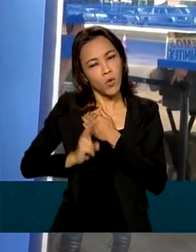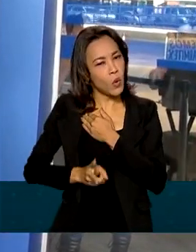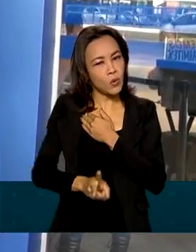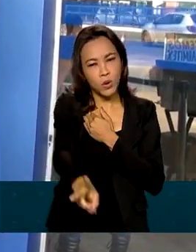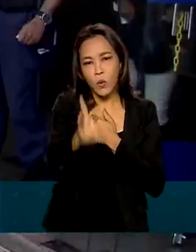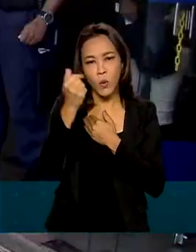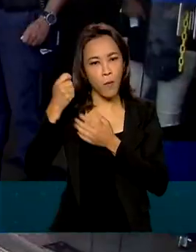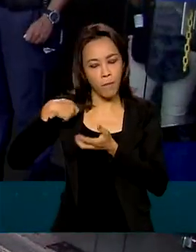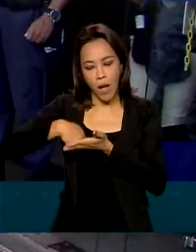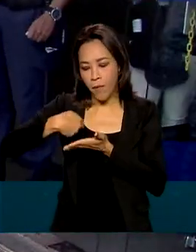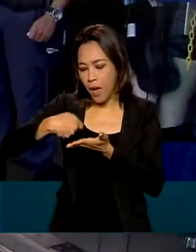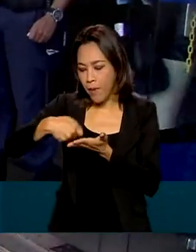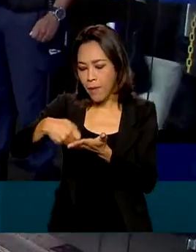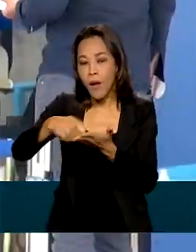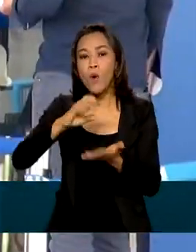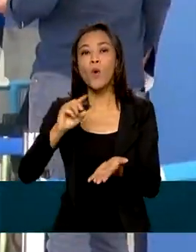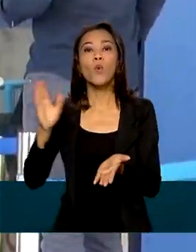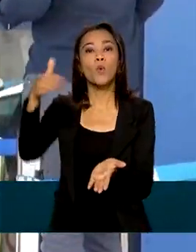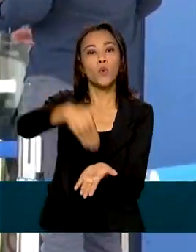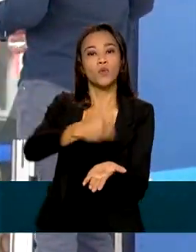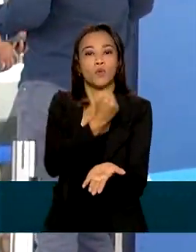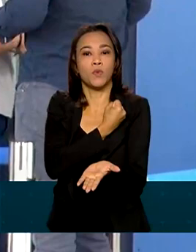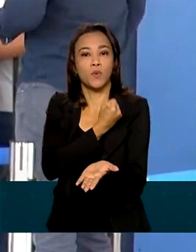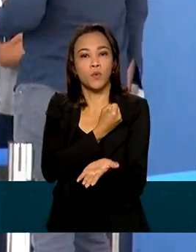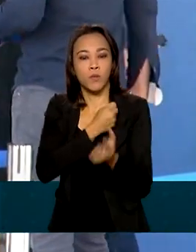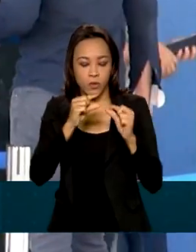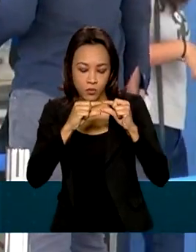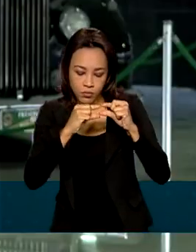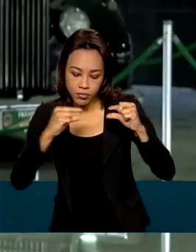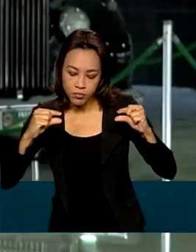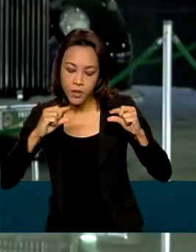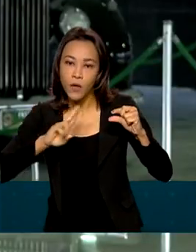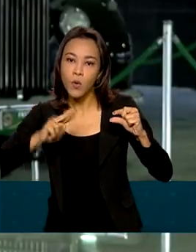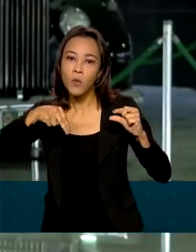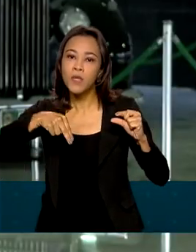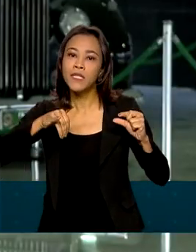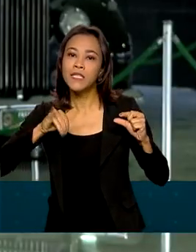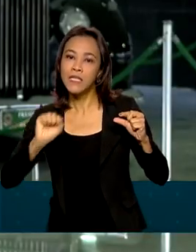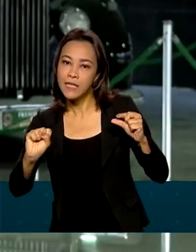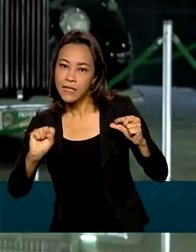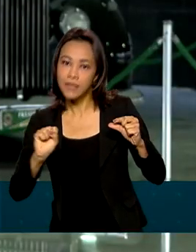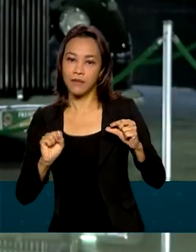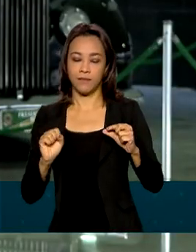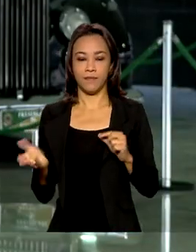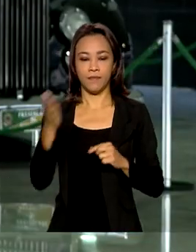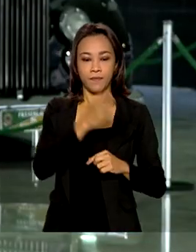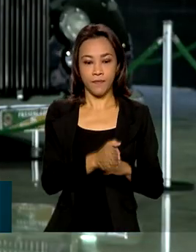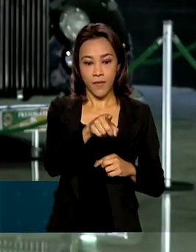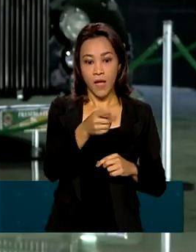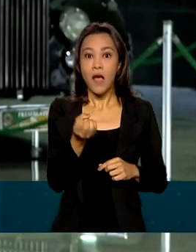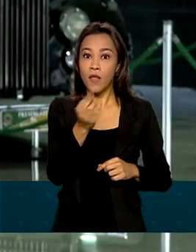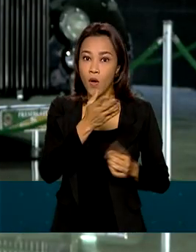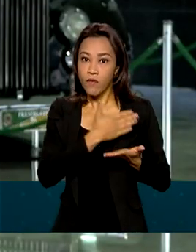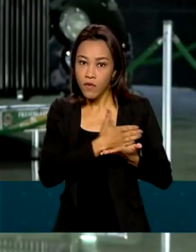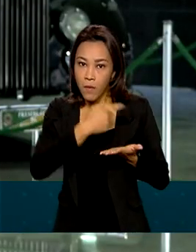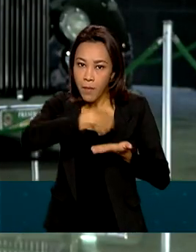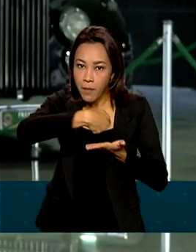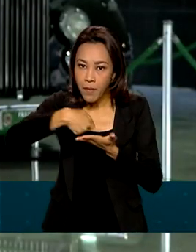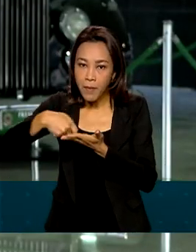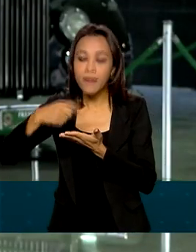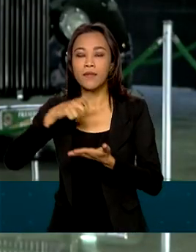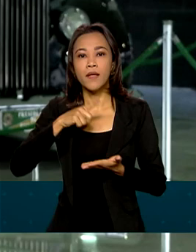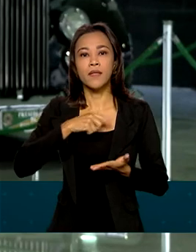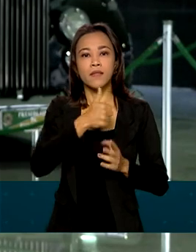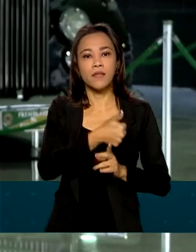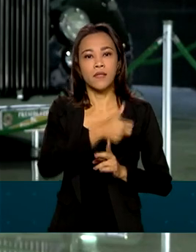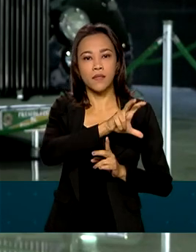datas do último dígito do número de inscrição social, o NIS. A nova rodada de pagamentos prevê parcelas de R